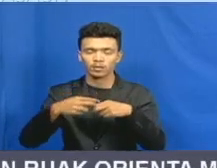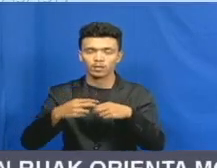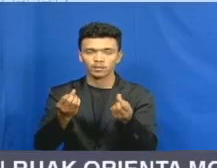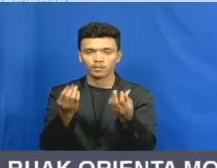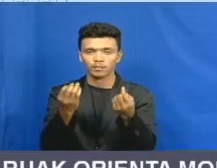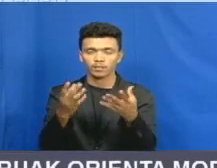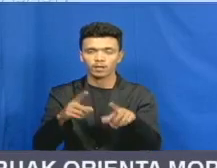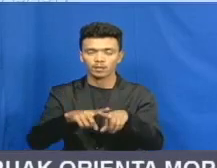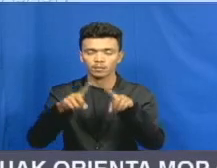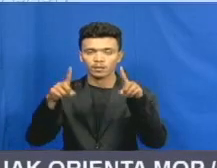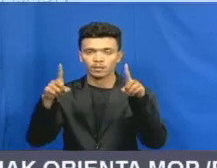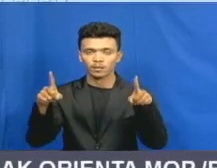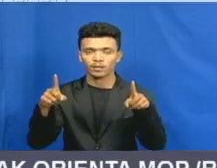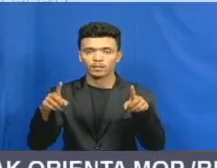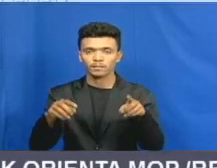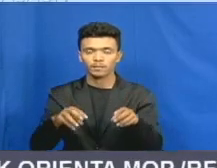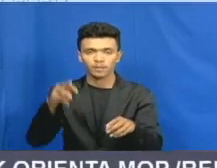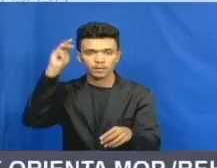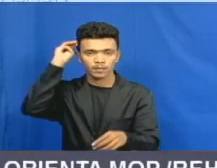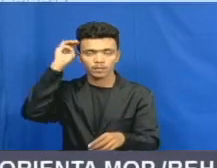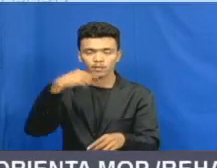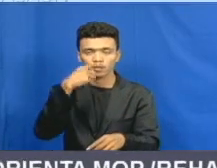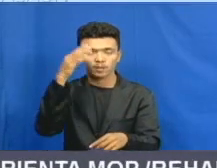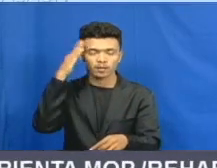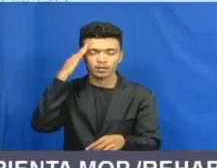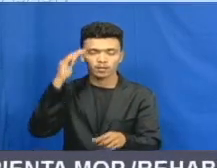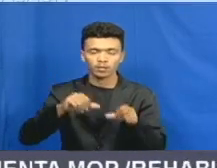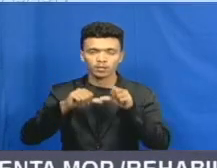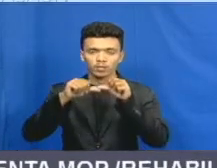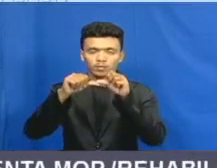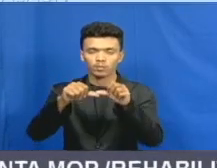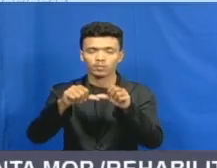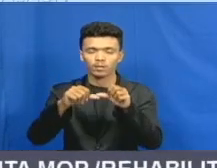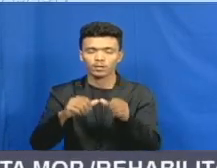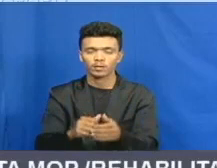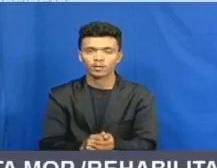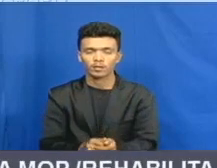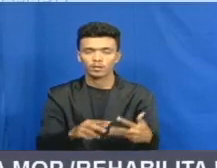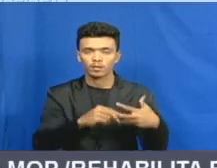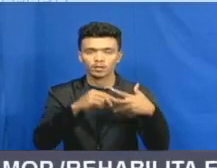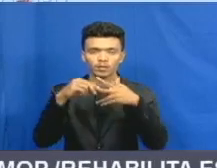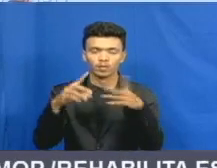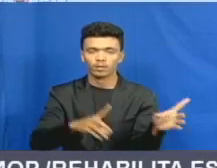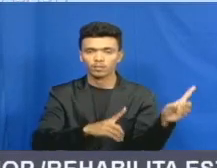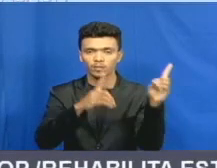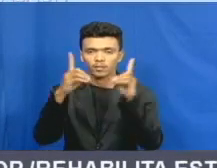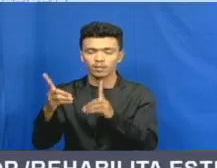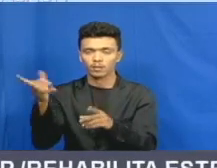oi. Mas bem, Primeiro-Ministro Nianoi continua pelo ami executivo Sira,